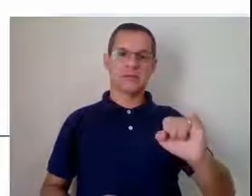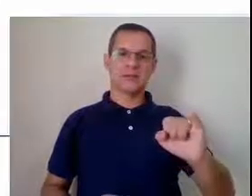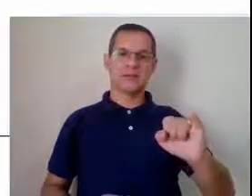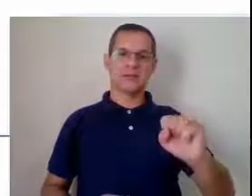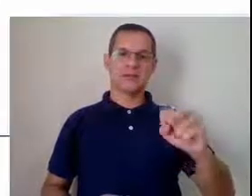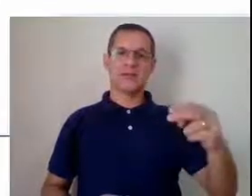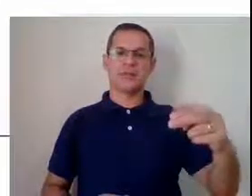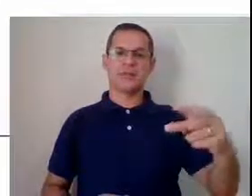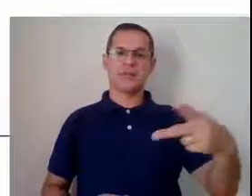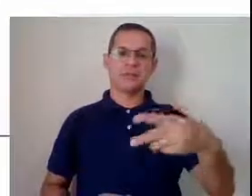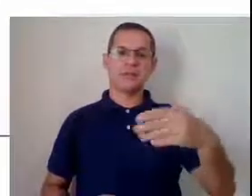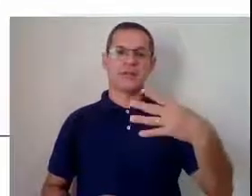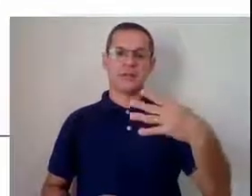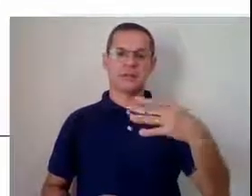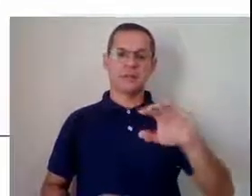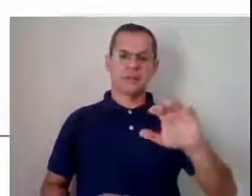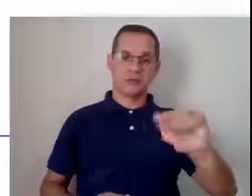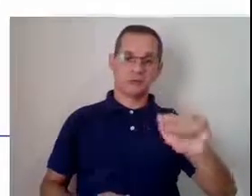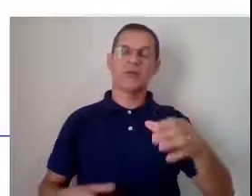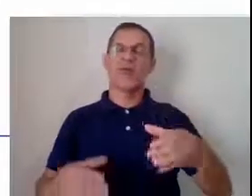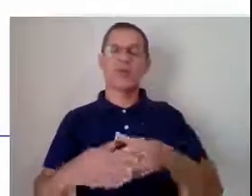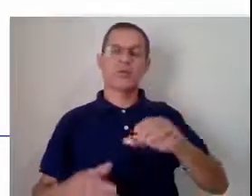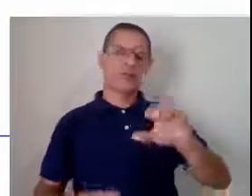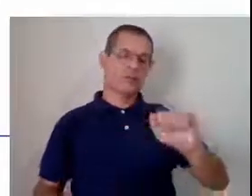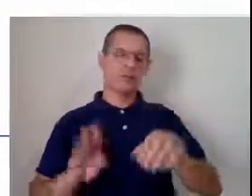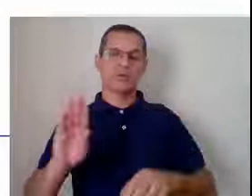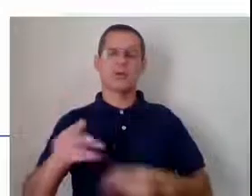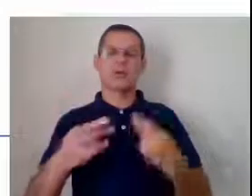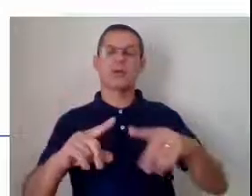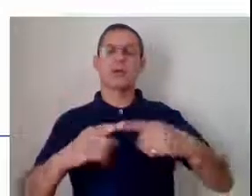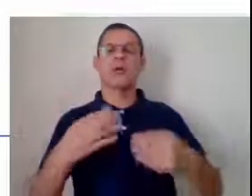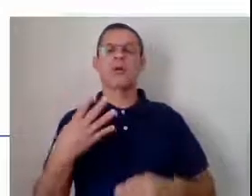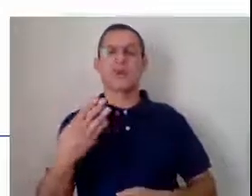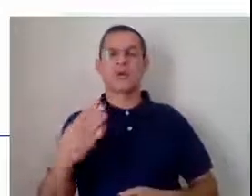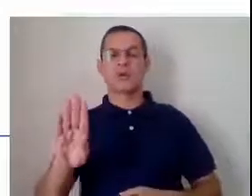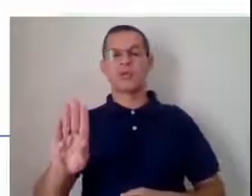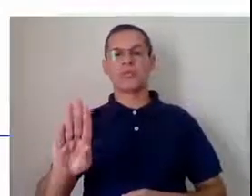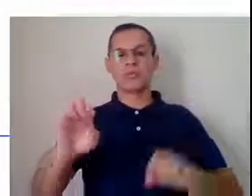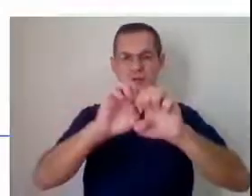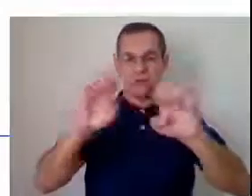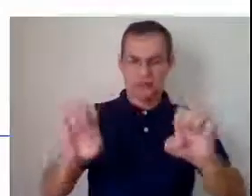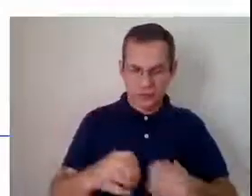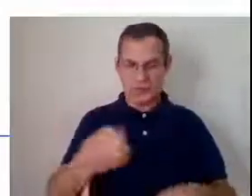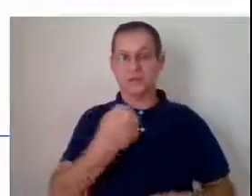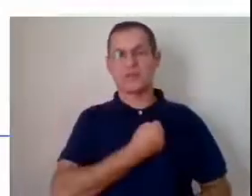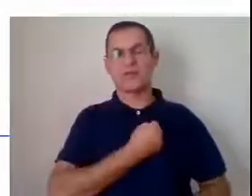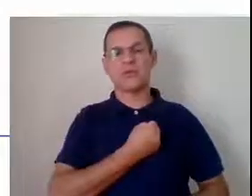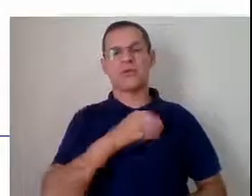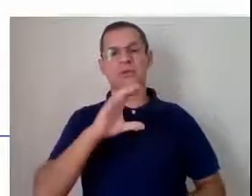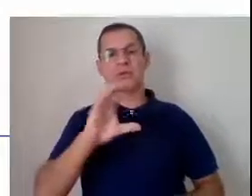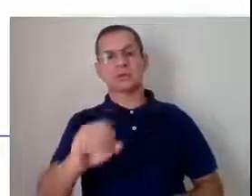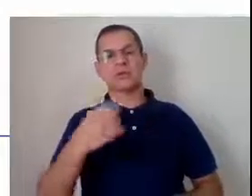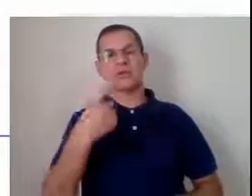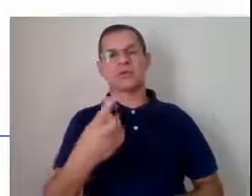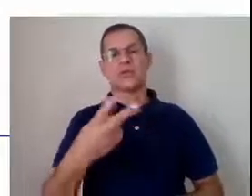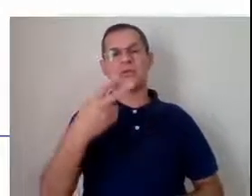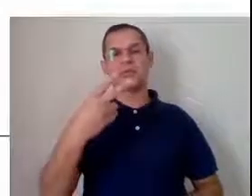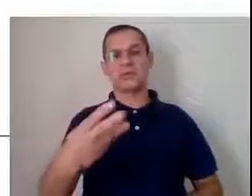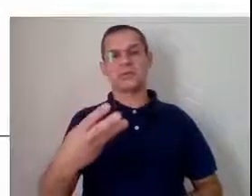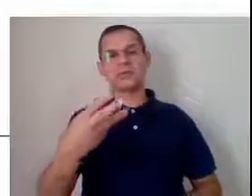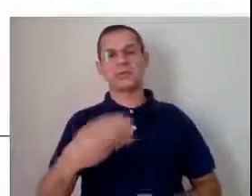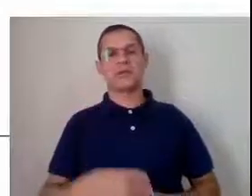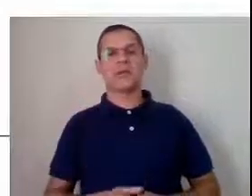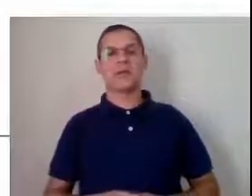que conjunto A e B são iguais, então eu posso dizer que o B é composto pelo número 0, 1, 2 e